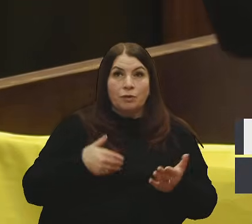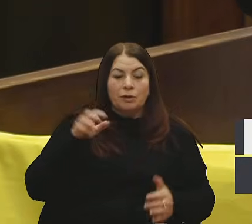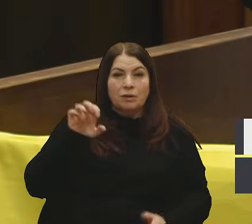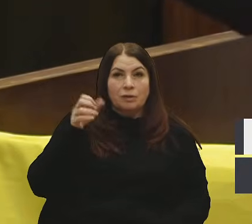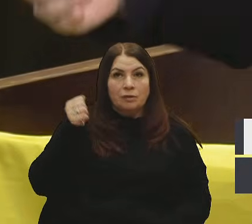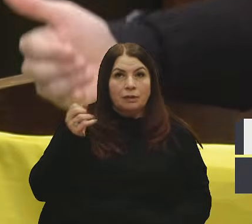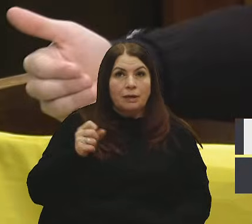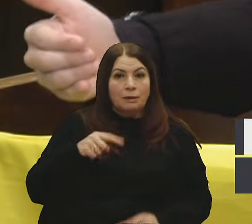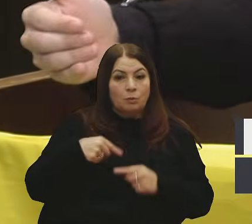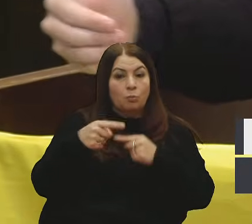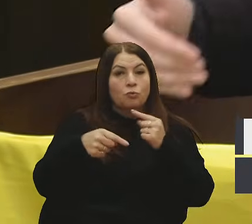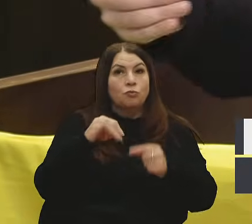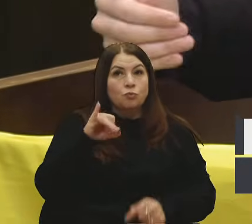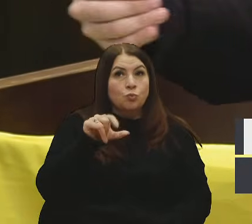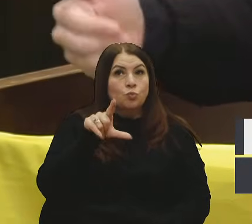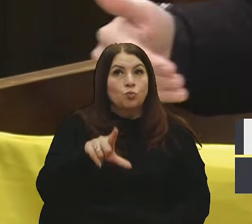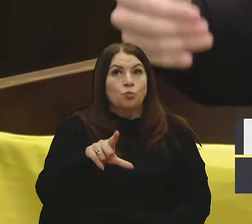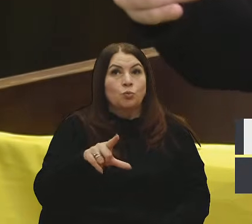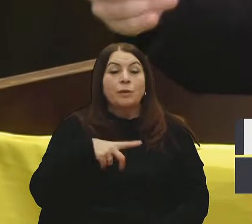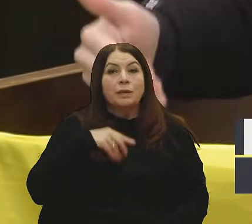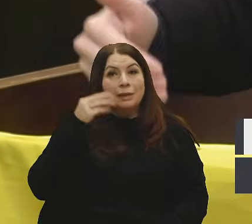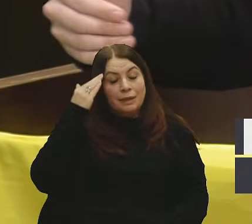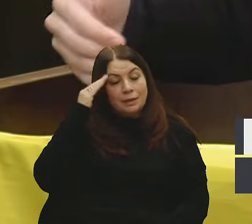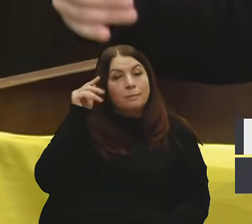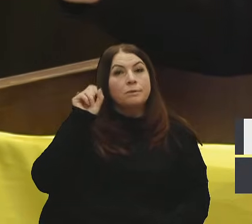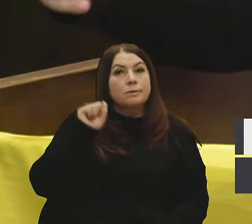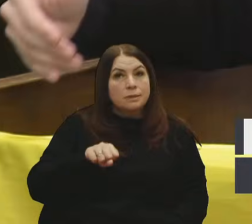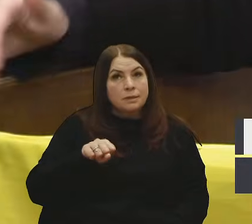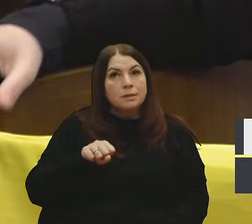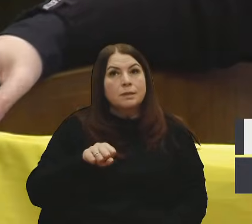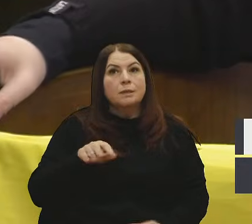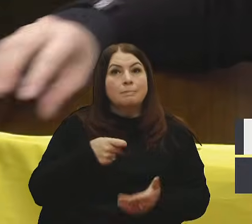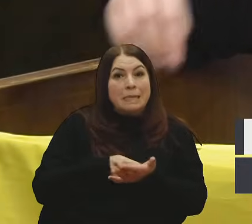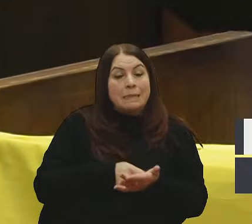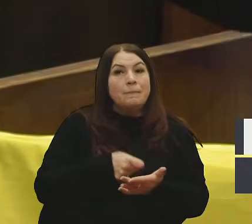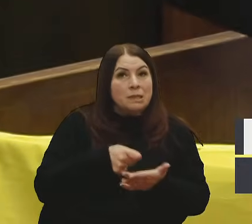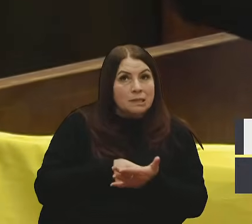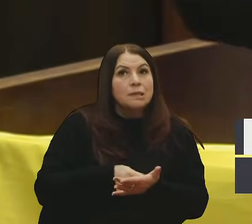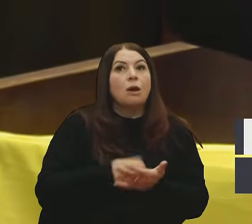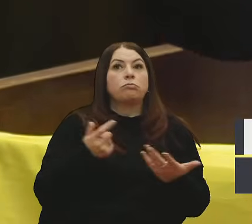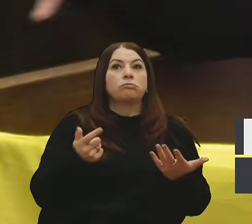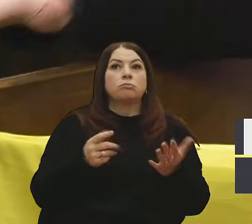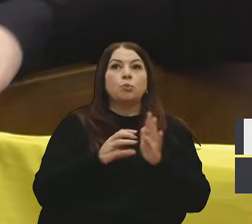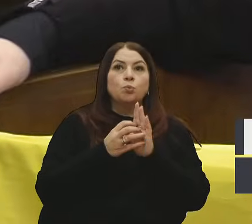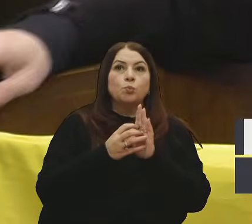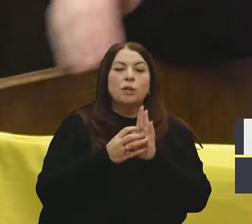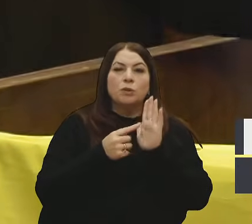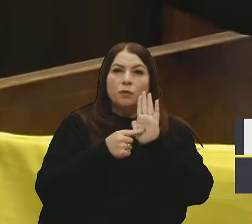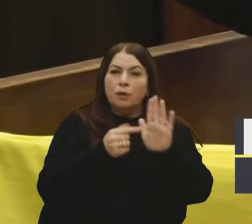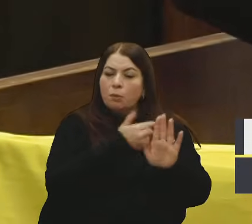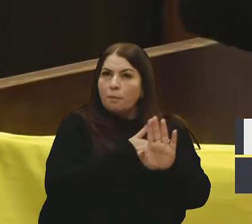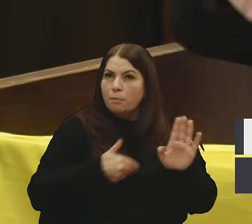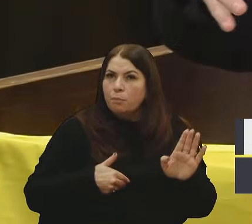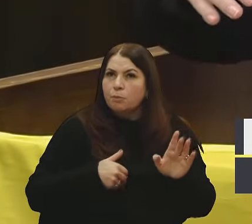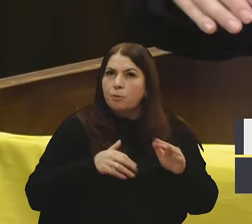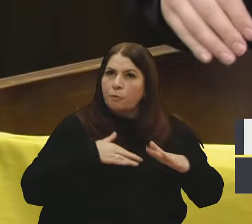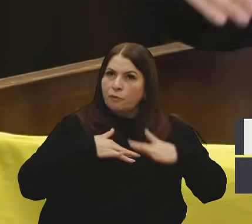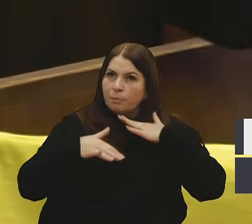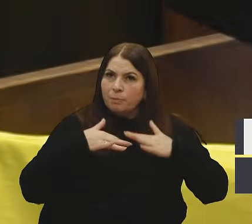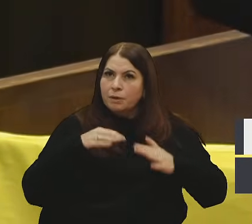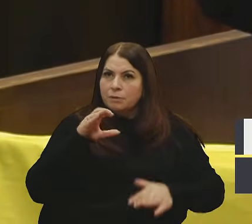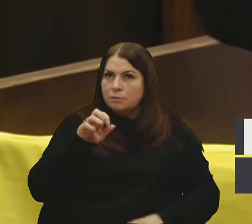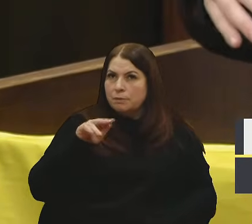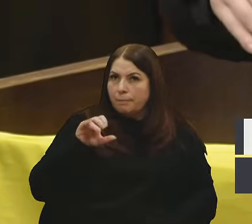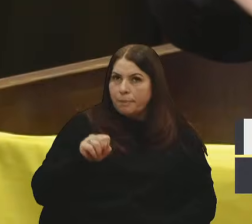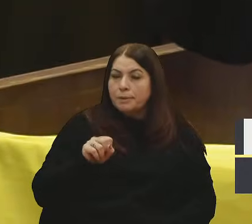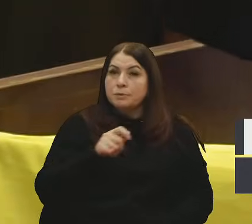então, adiou para julho. E nós entendemos que sim, é por conta da pressão, por conta dos dados que vieram a público, dos movimentos do CEPERS, dos